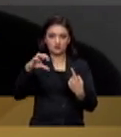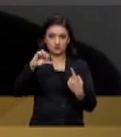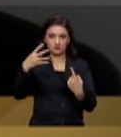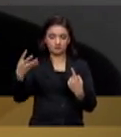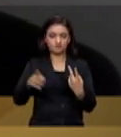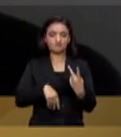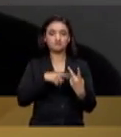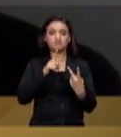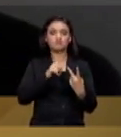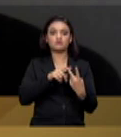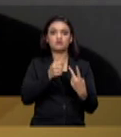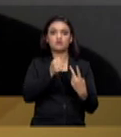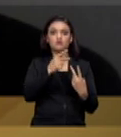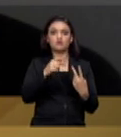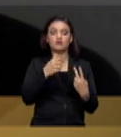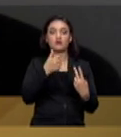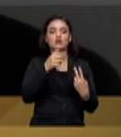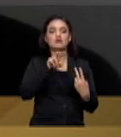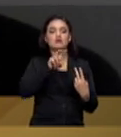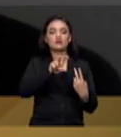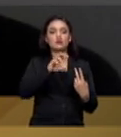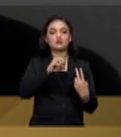50465-1294, a segunda,